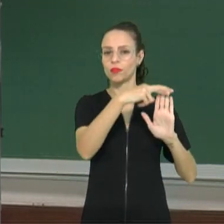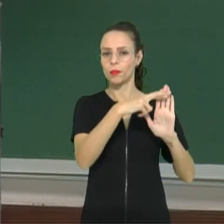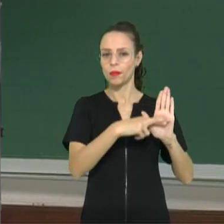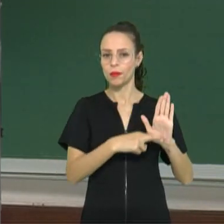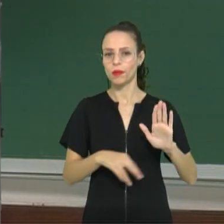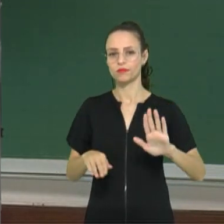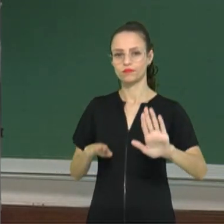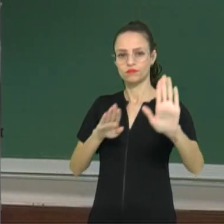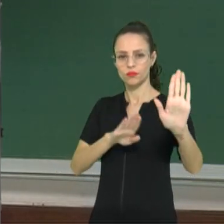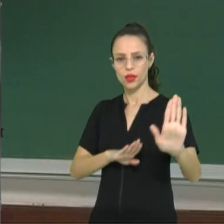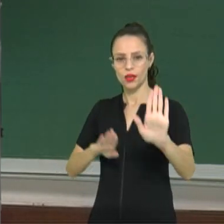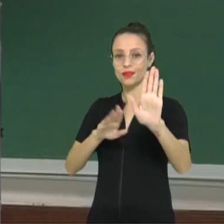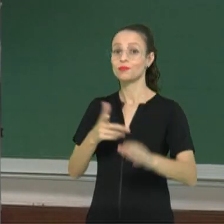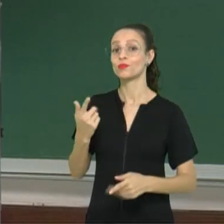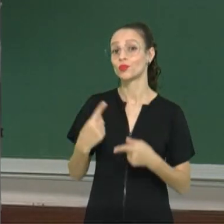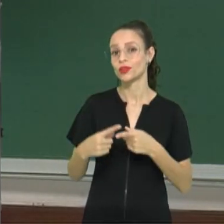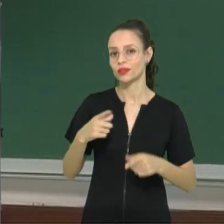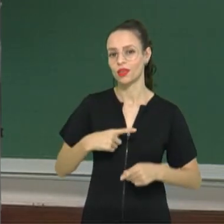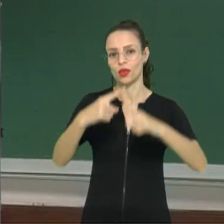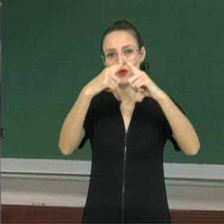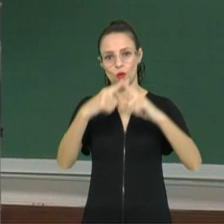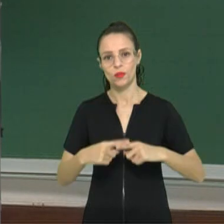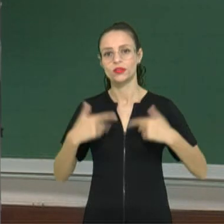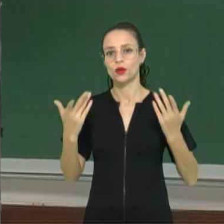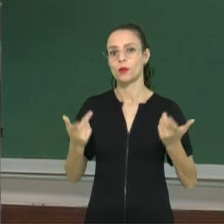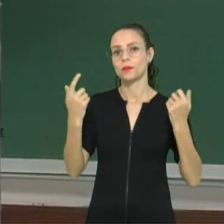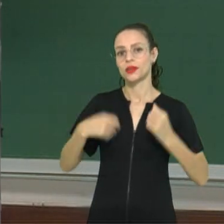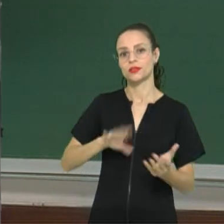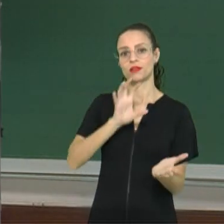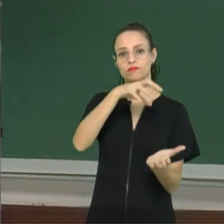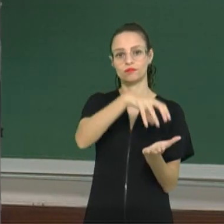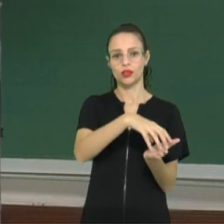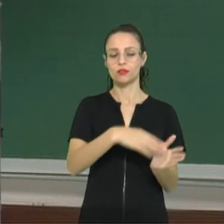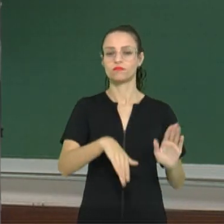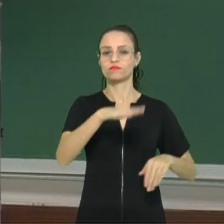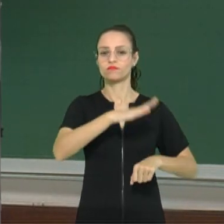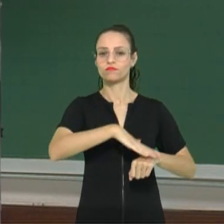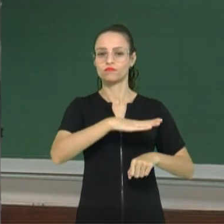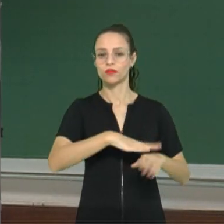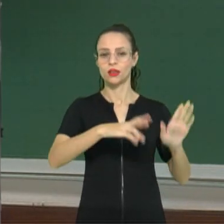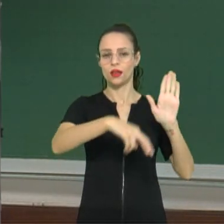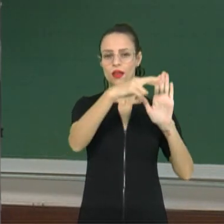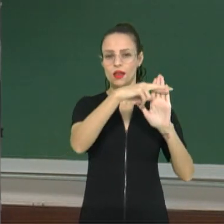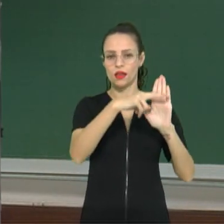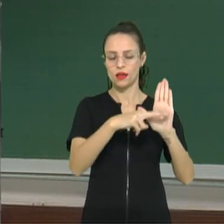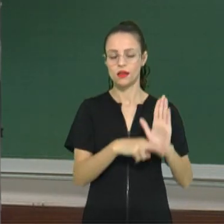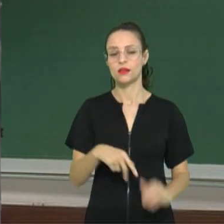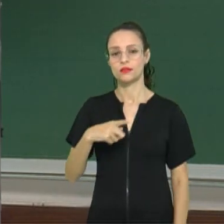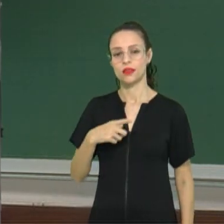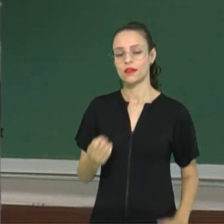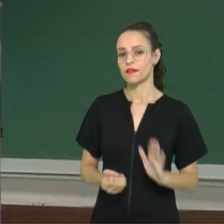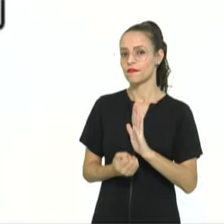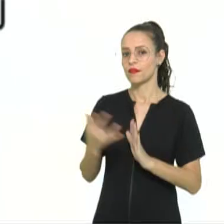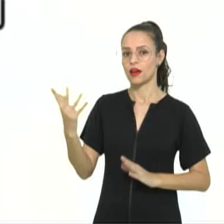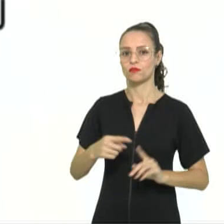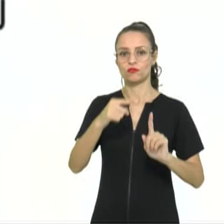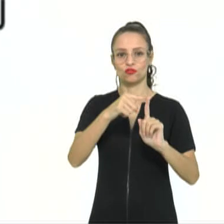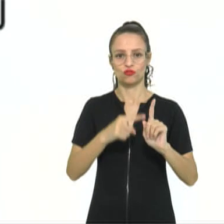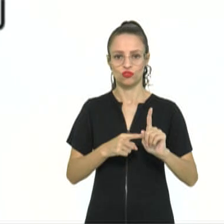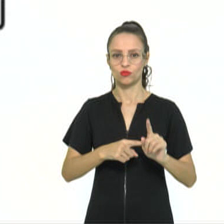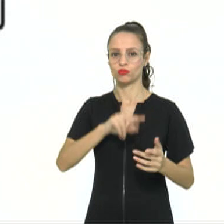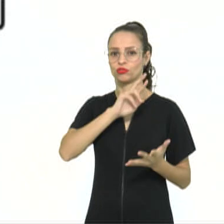Como existe competição, então existe a necessidade de algumas entidades fazer essa regulamentação, né? Então existem vários estilos diferentes